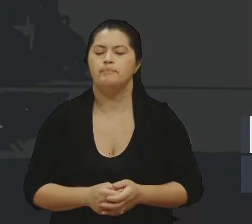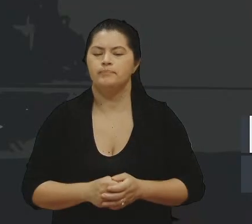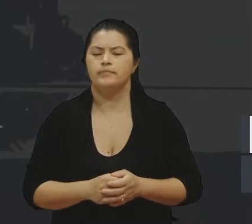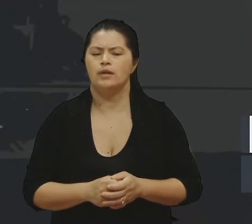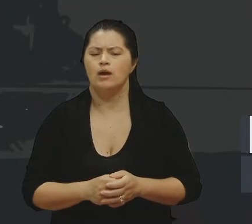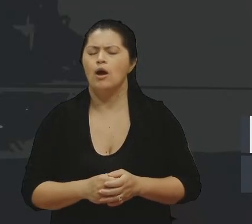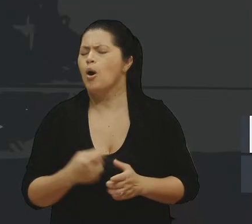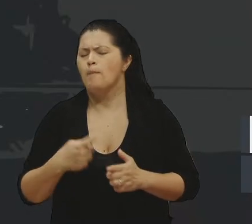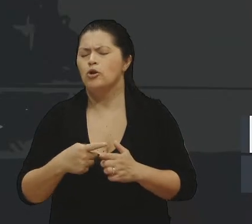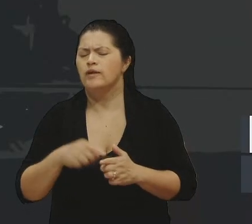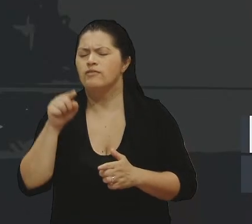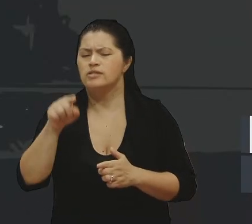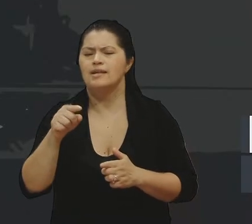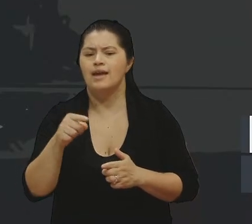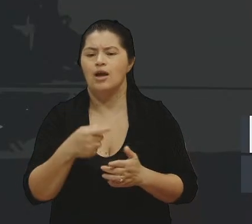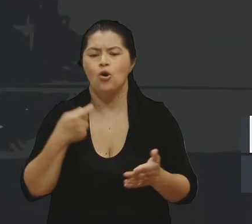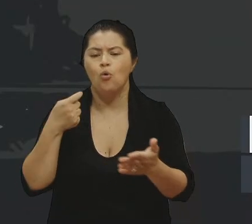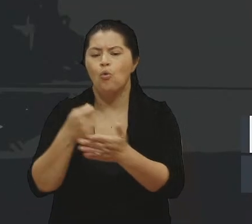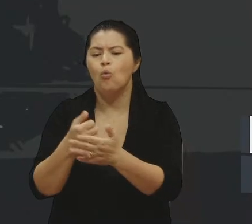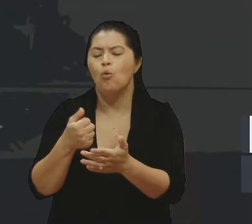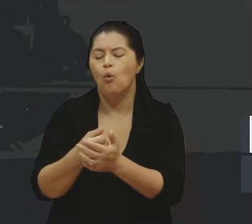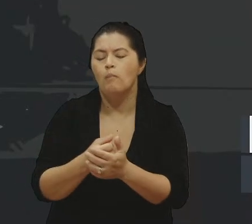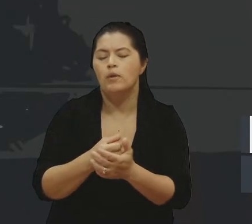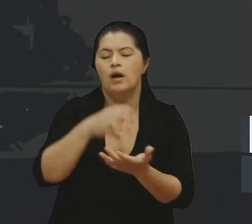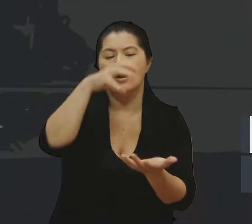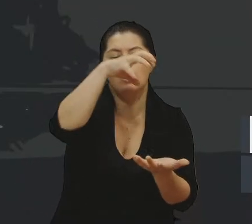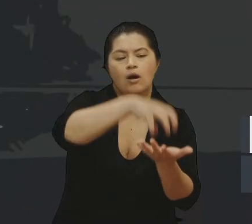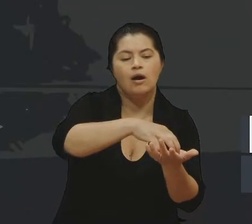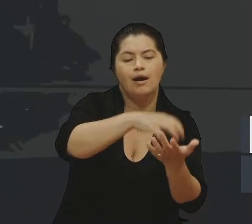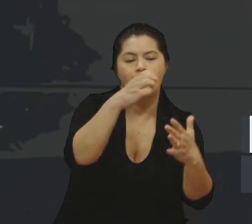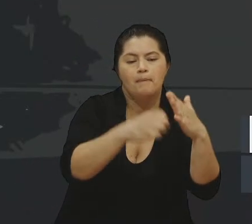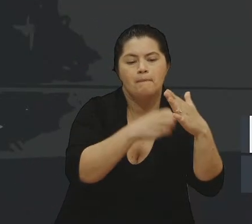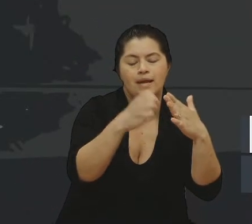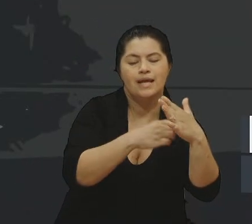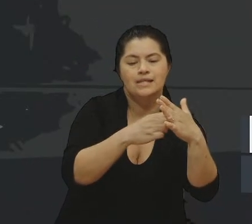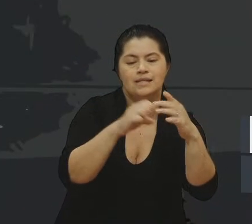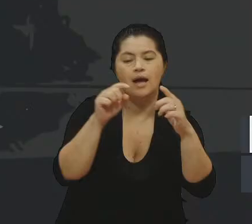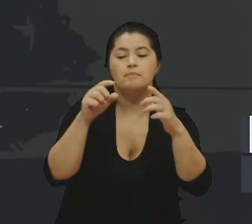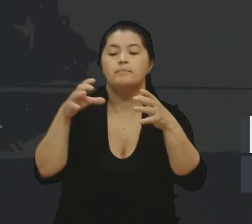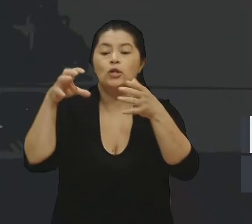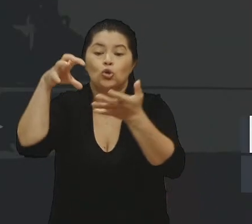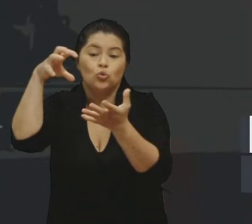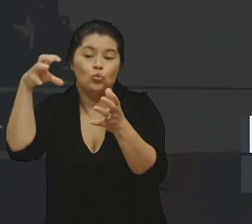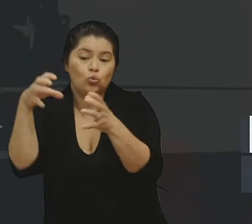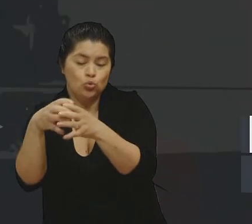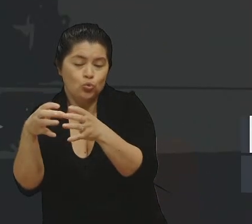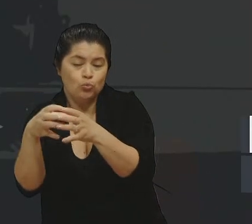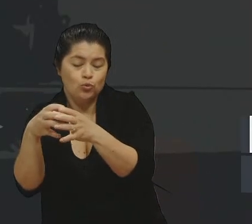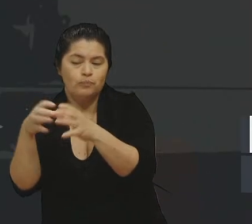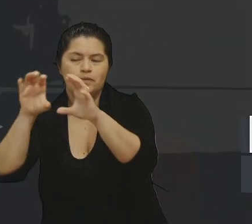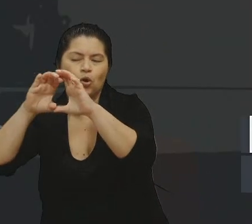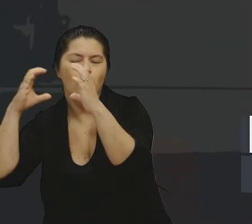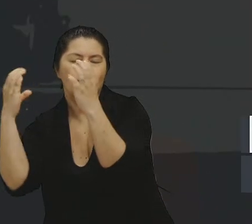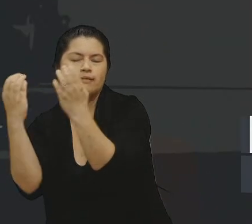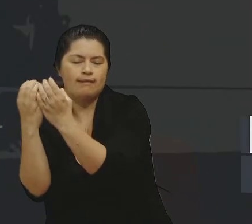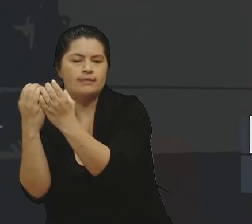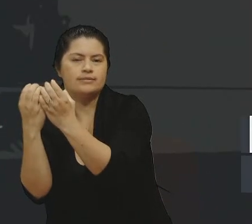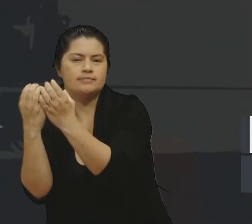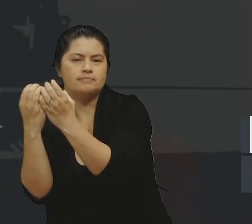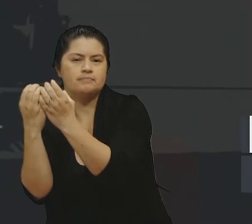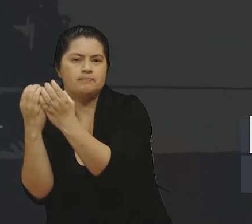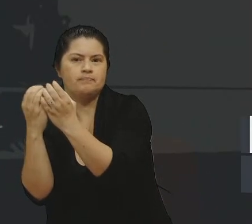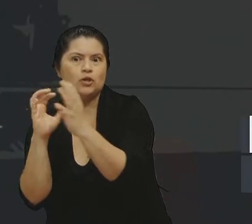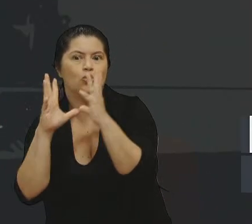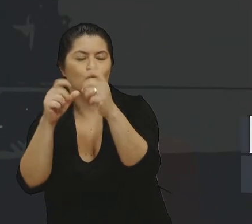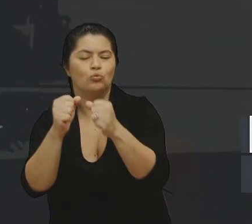compra. Empresa, nicho, comunidade. Tá? Não esqueçam. Não perca tempo, as oportunidades das coisas. E se tudo isso que